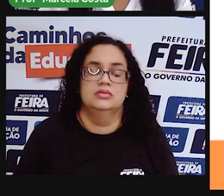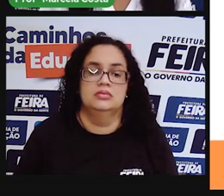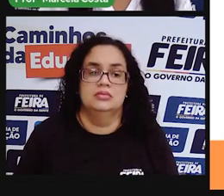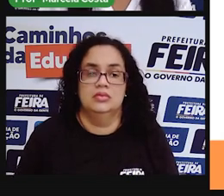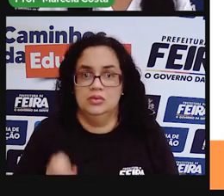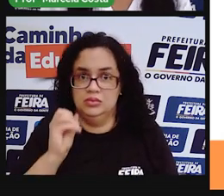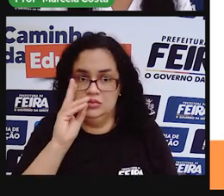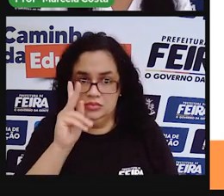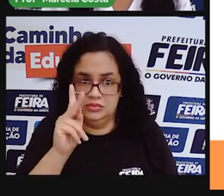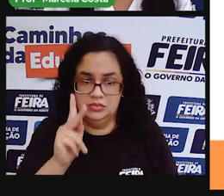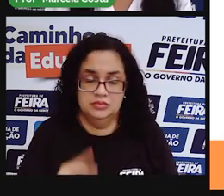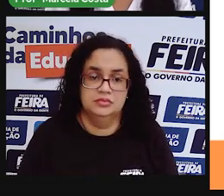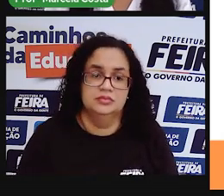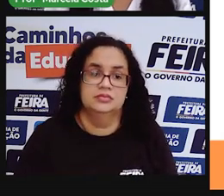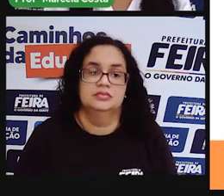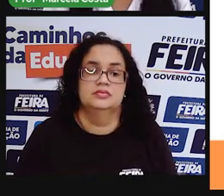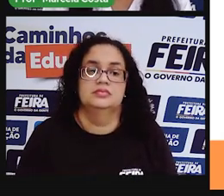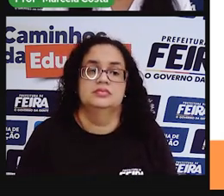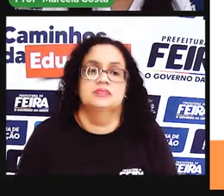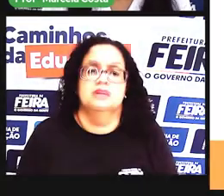bom?